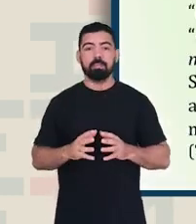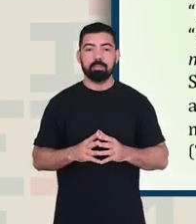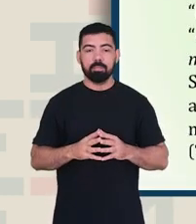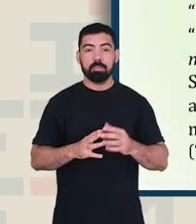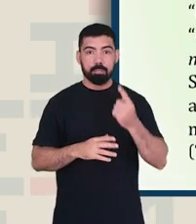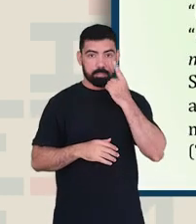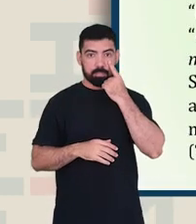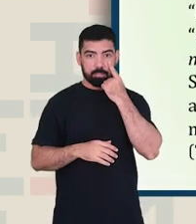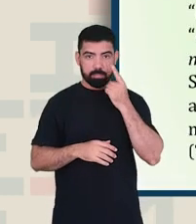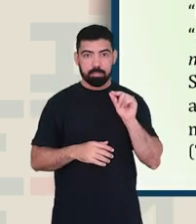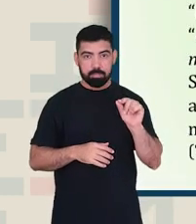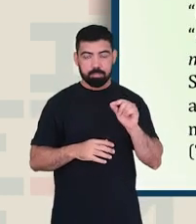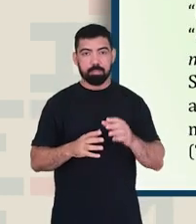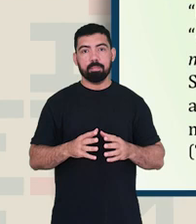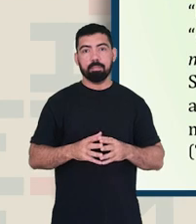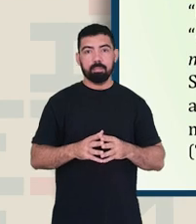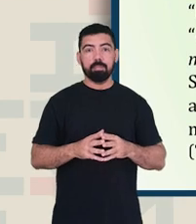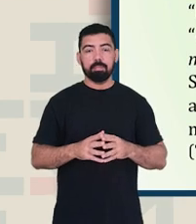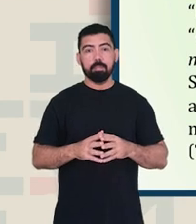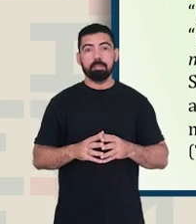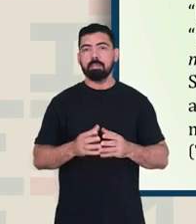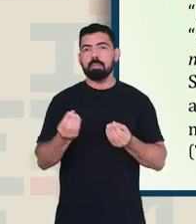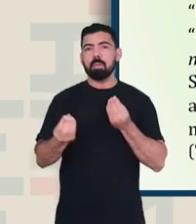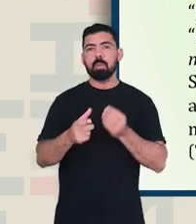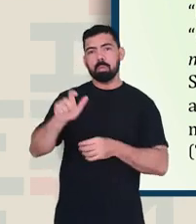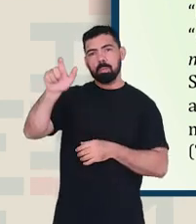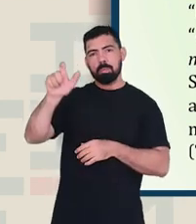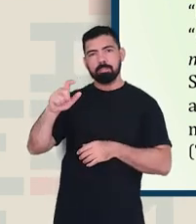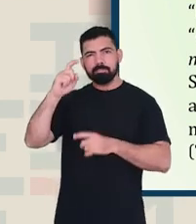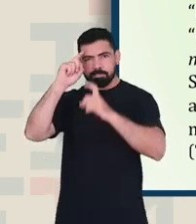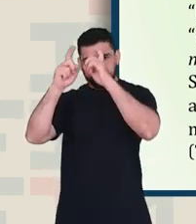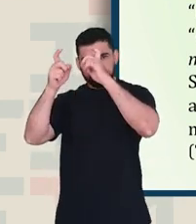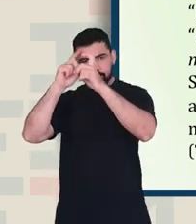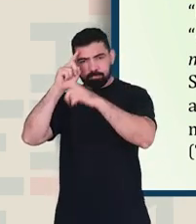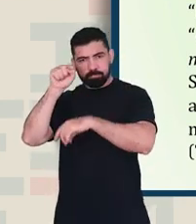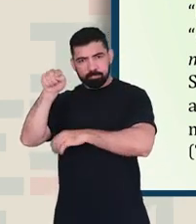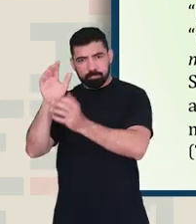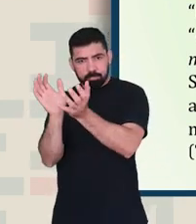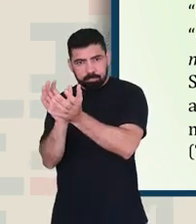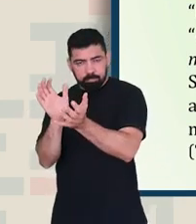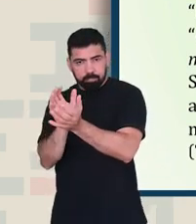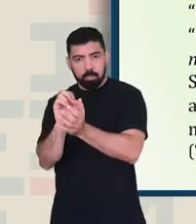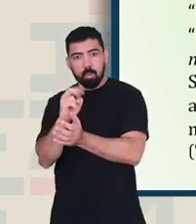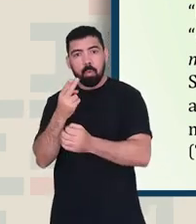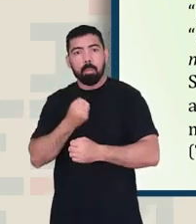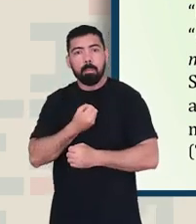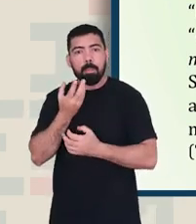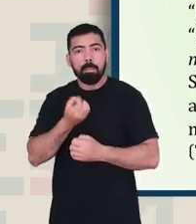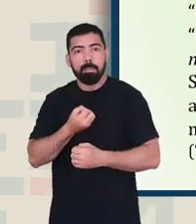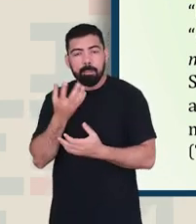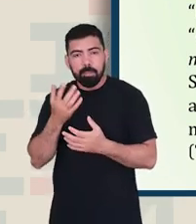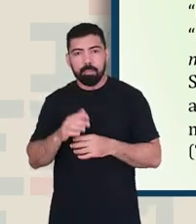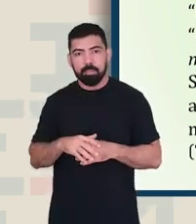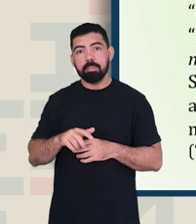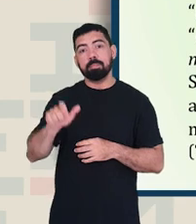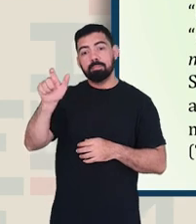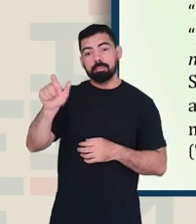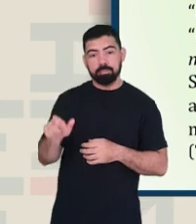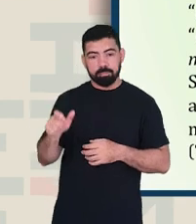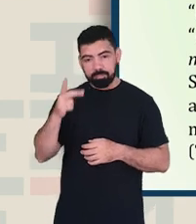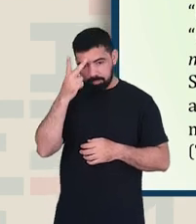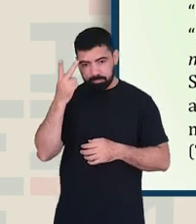Então, vejamos como é que pensava ou como se manifestava Luigi